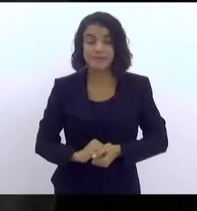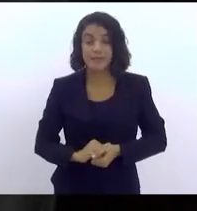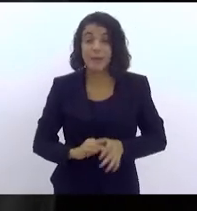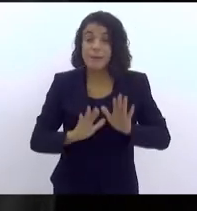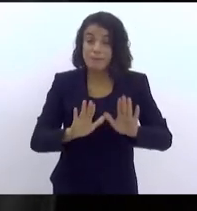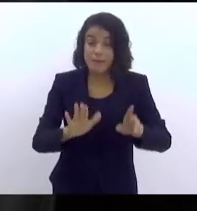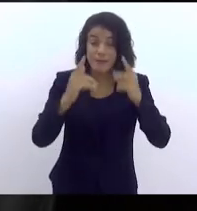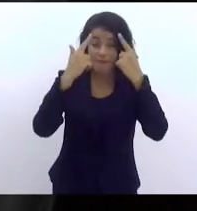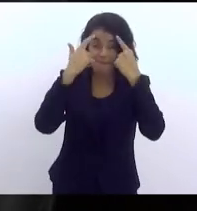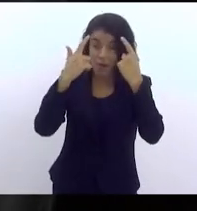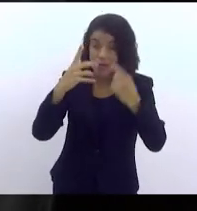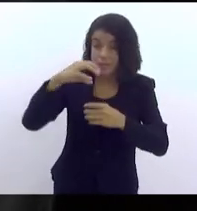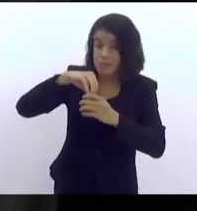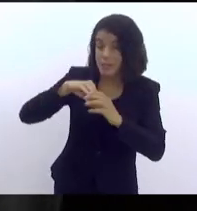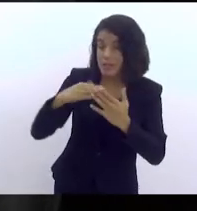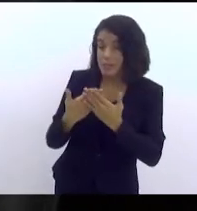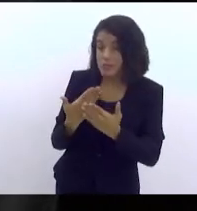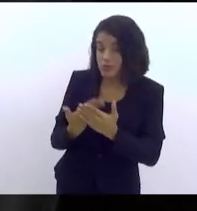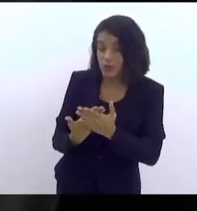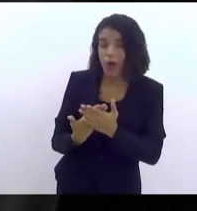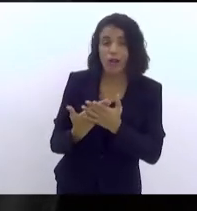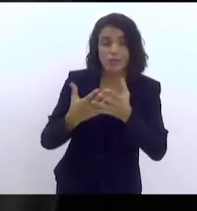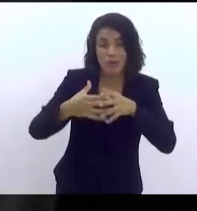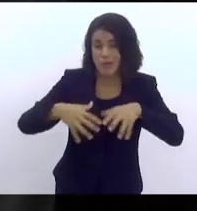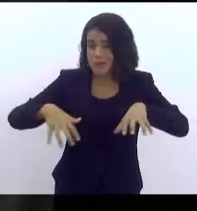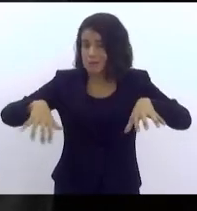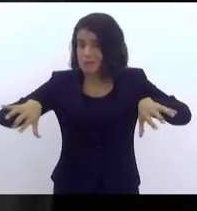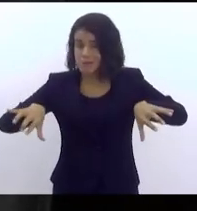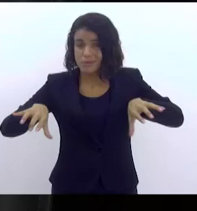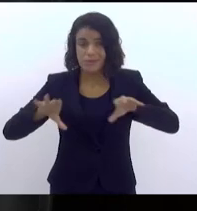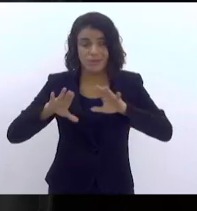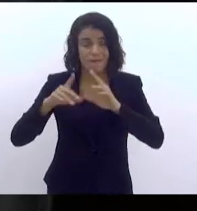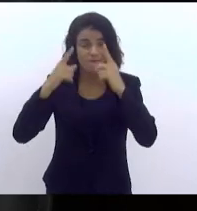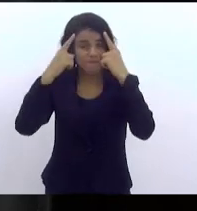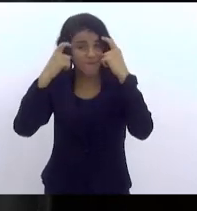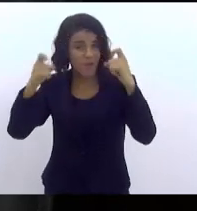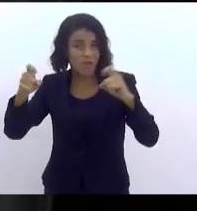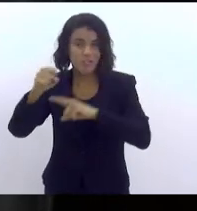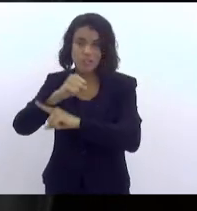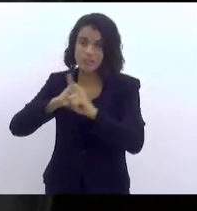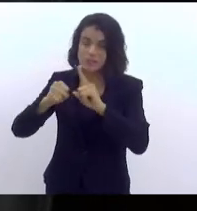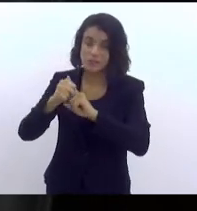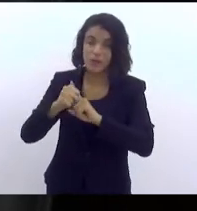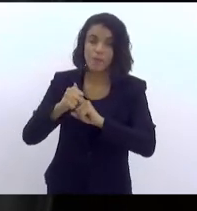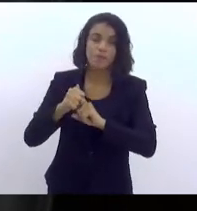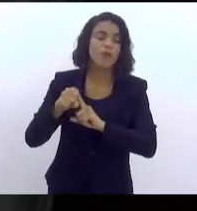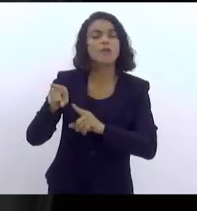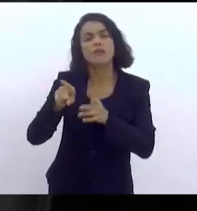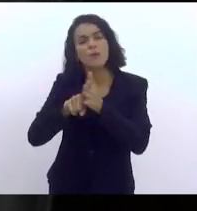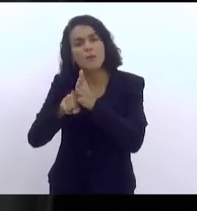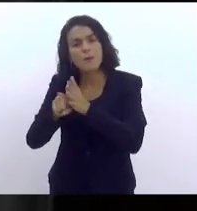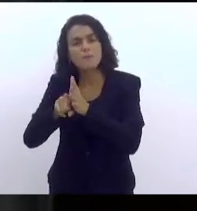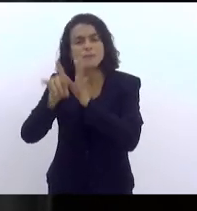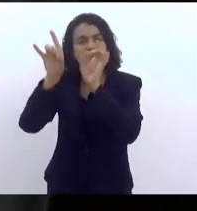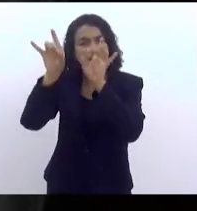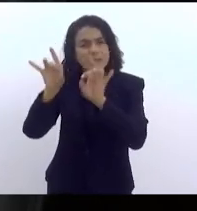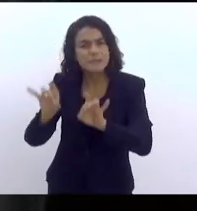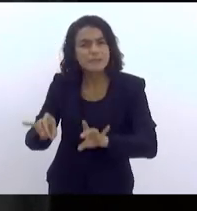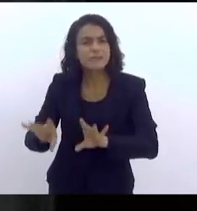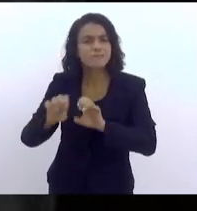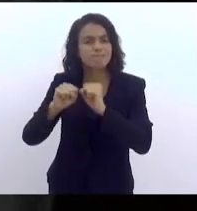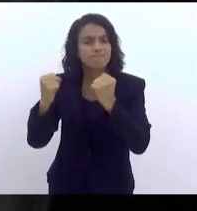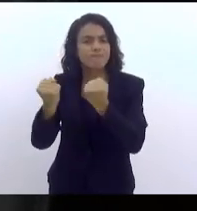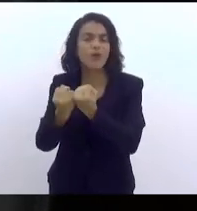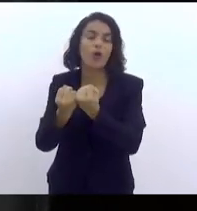mas a violência na escola não está dissociada da violência fora da escola segundo especialistas do fórum Brasileira de segurança